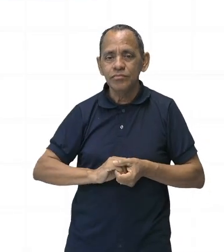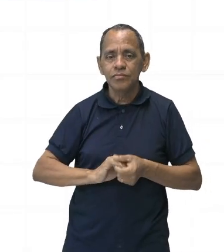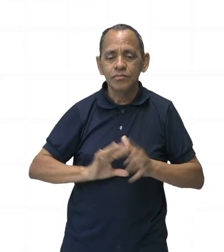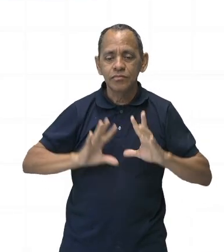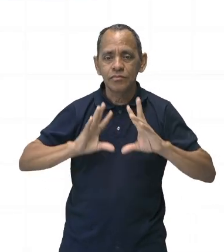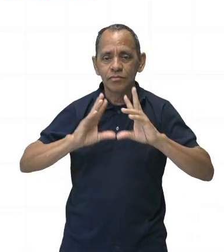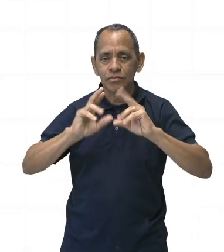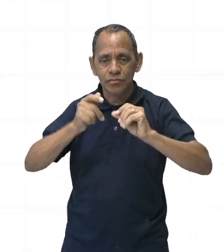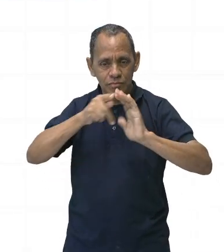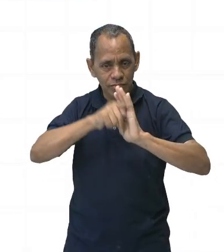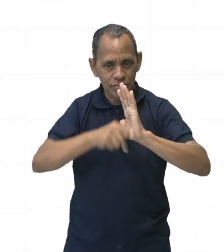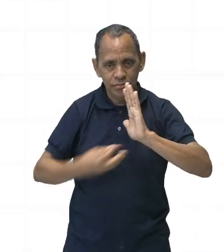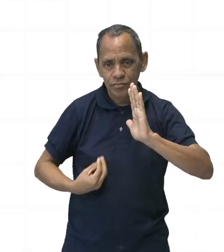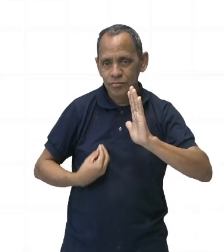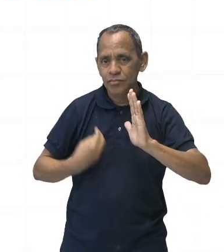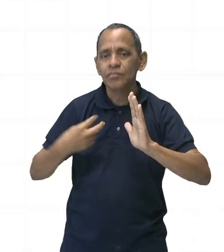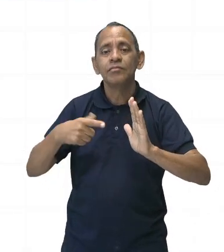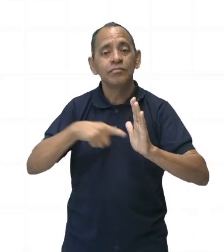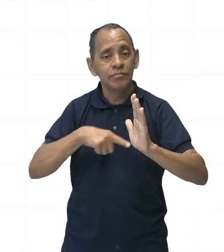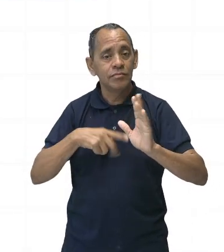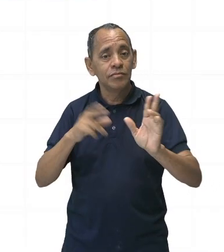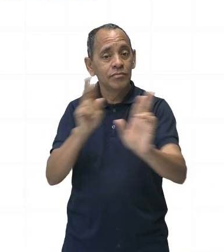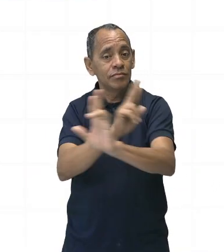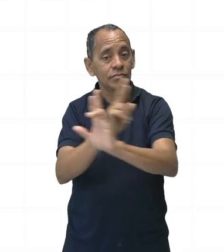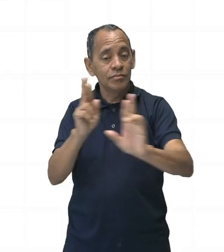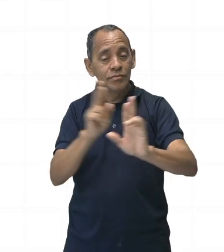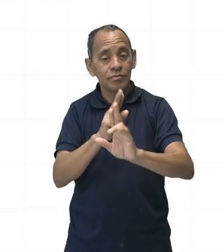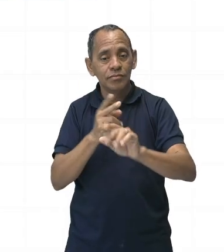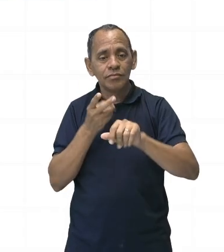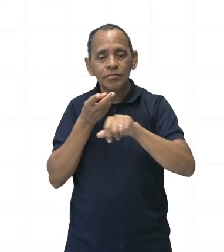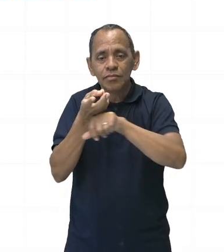Todo projeto de vida tem a ver com a busca pela